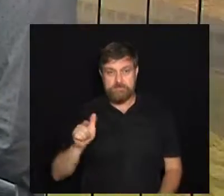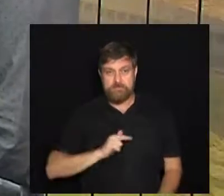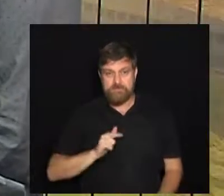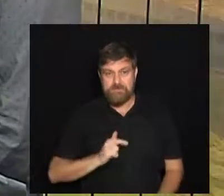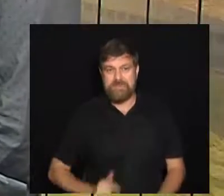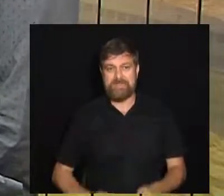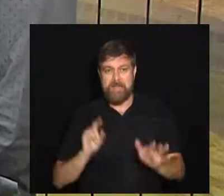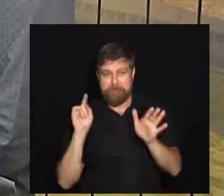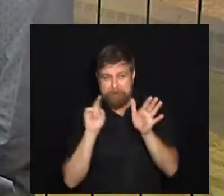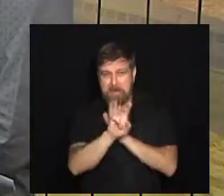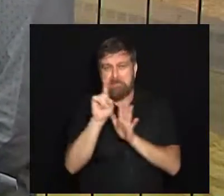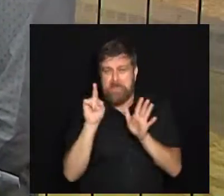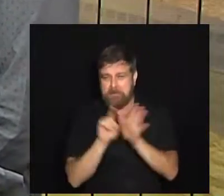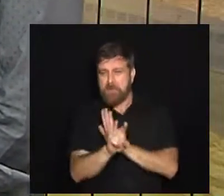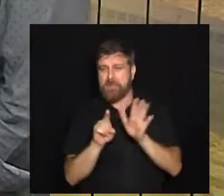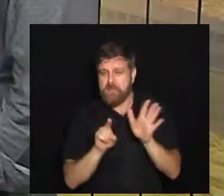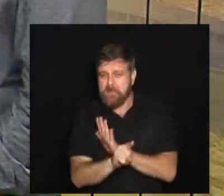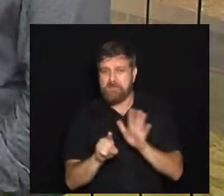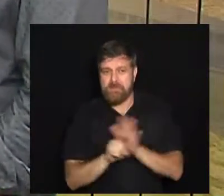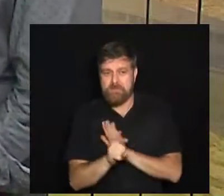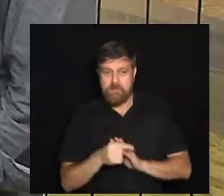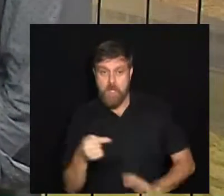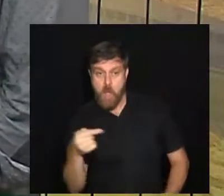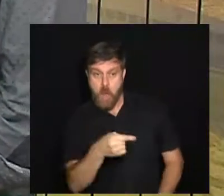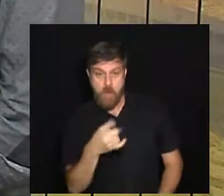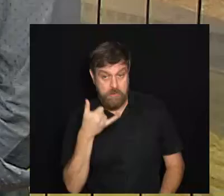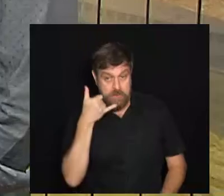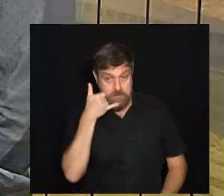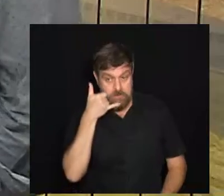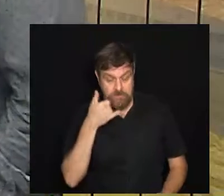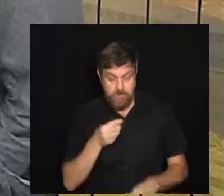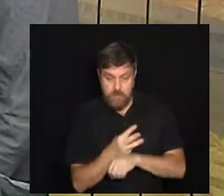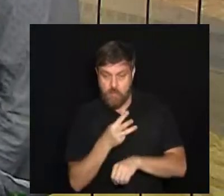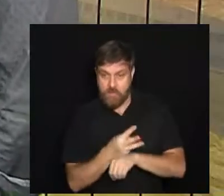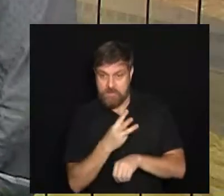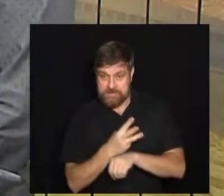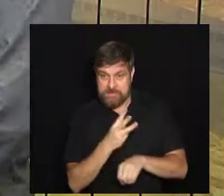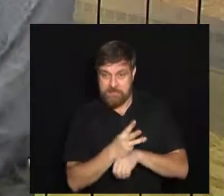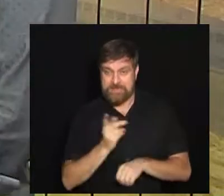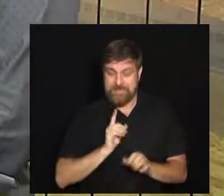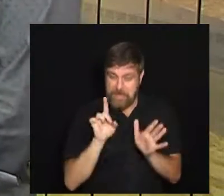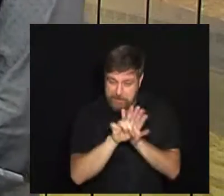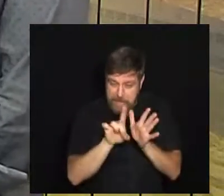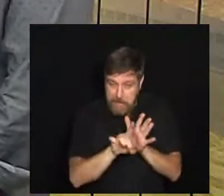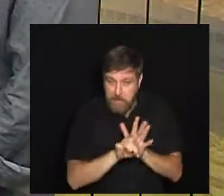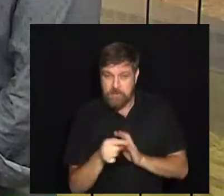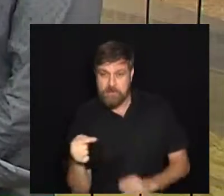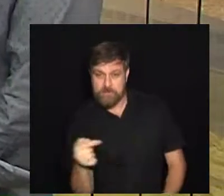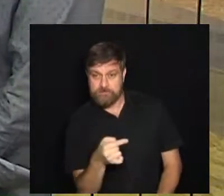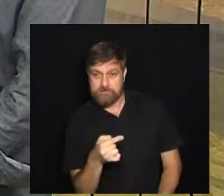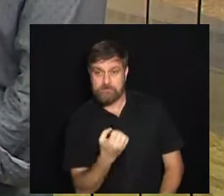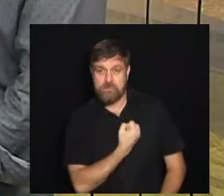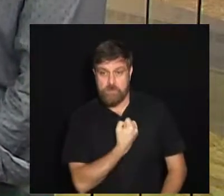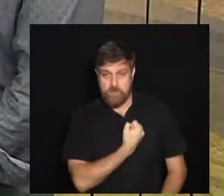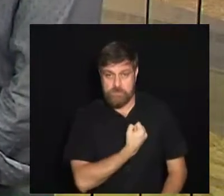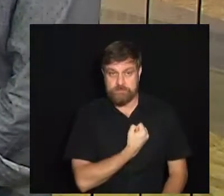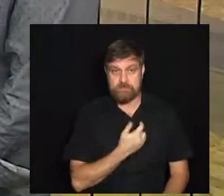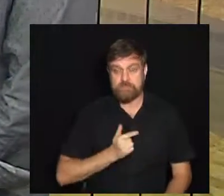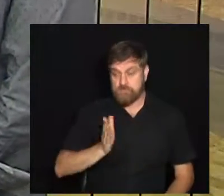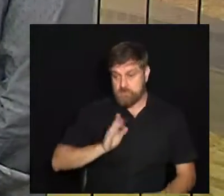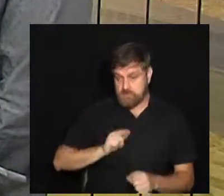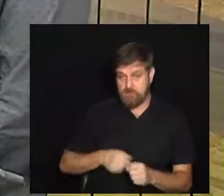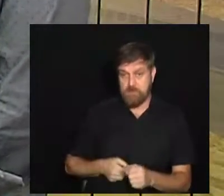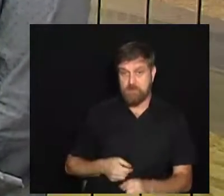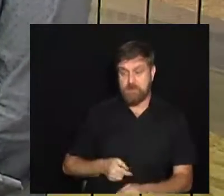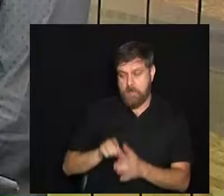muitas perguntas então agradeço o telefone tá aí na sua tela lenove 7829 3.776